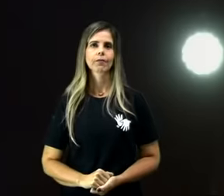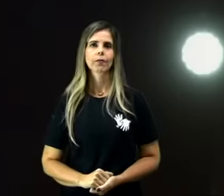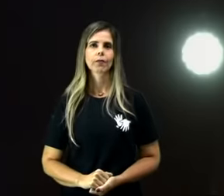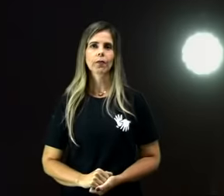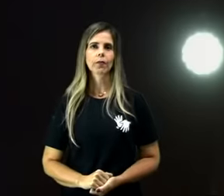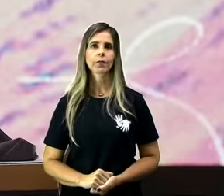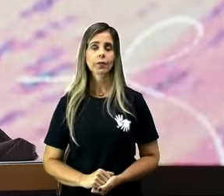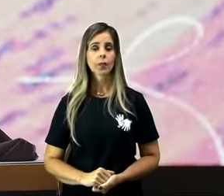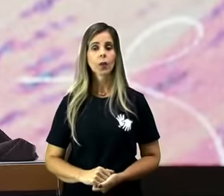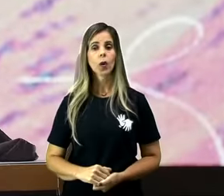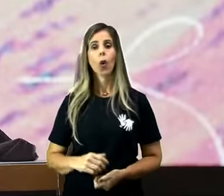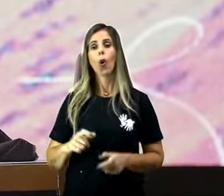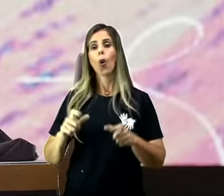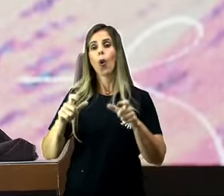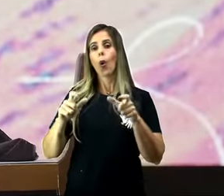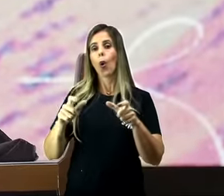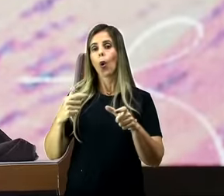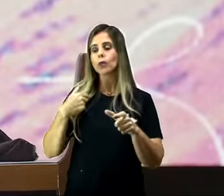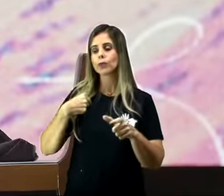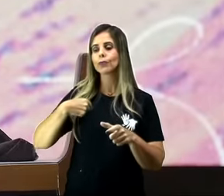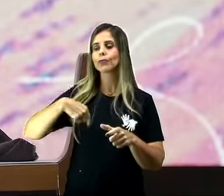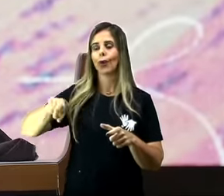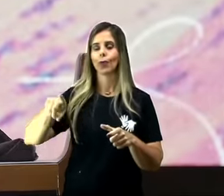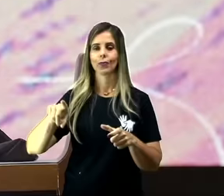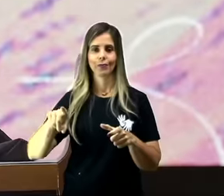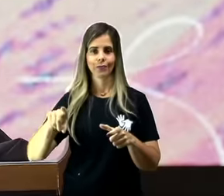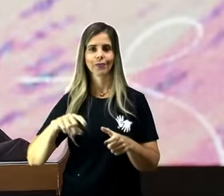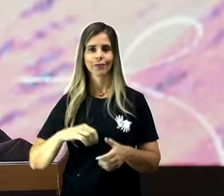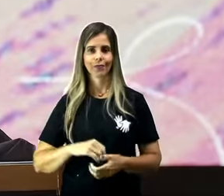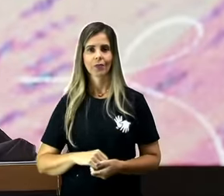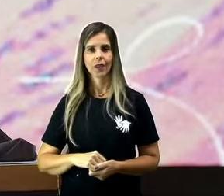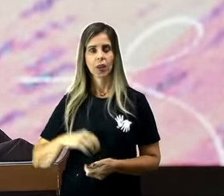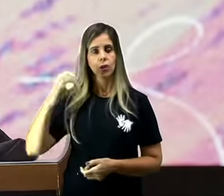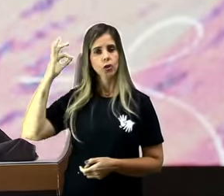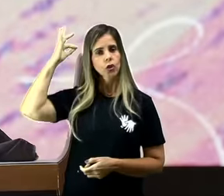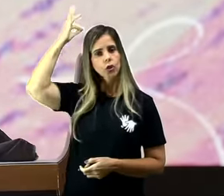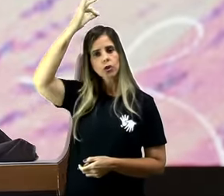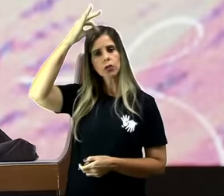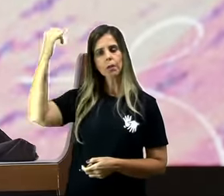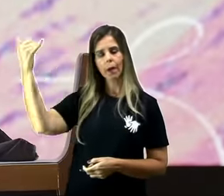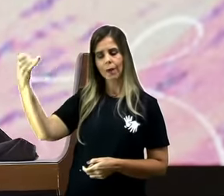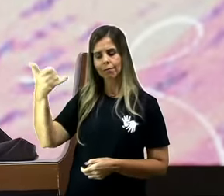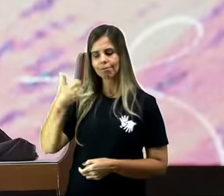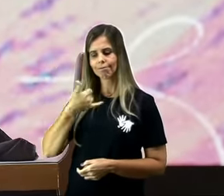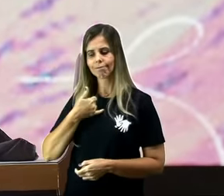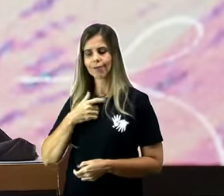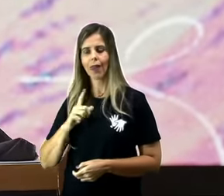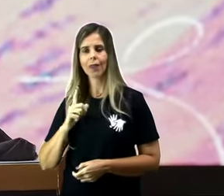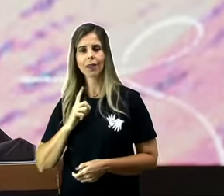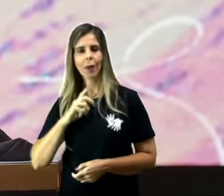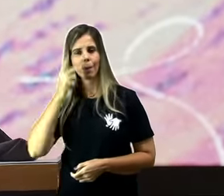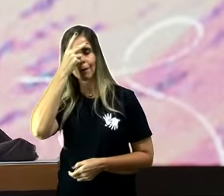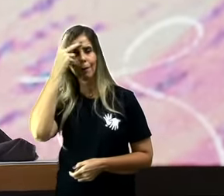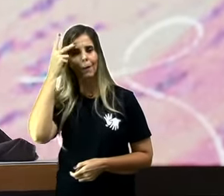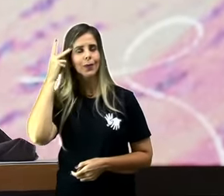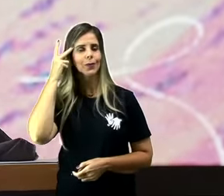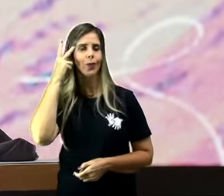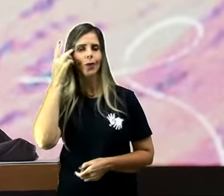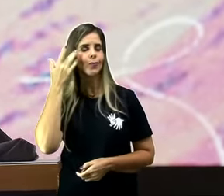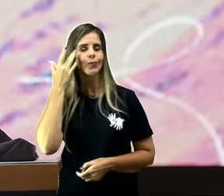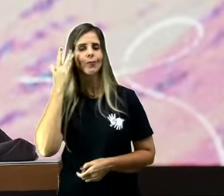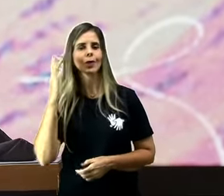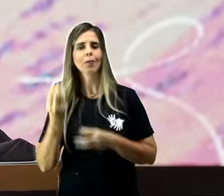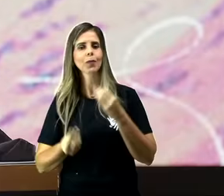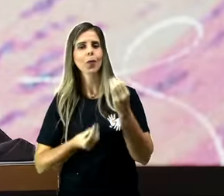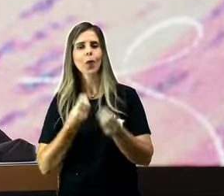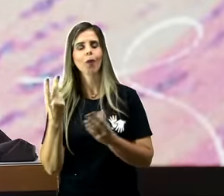Tudo é onde eu vou chegar. E aí o Espírito Santo tem falado isso comigo. Tem muita gente definindo a vida por um momento ruim ou